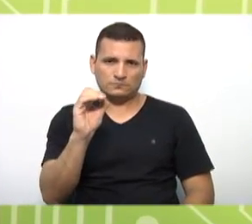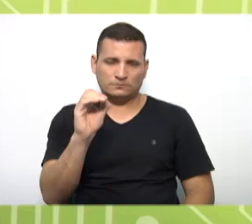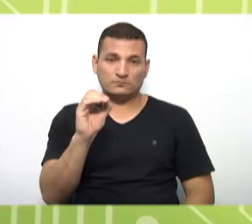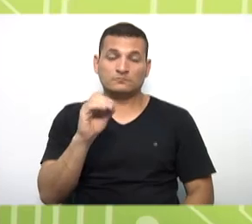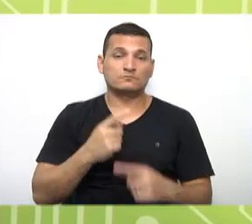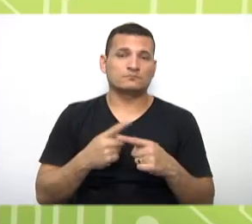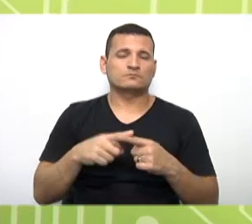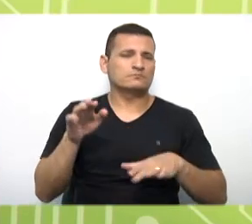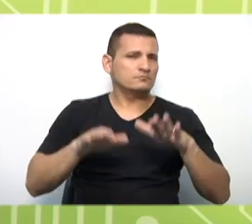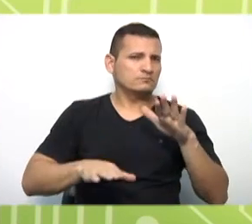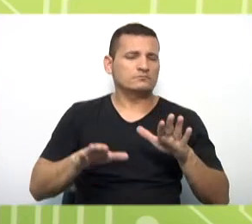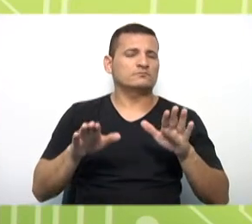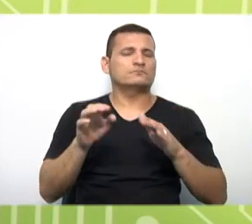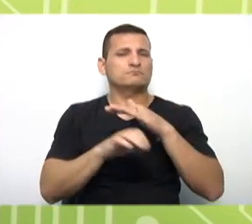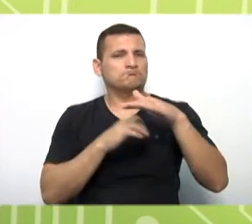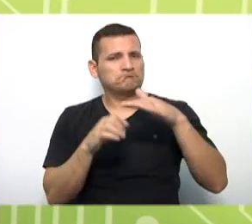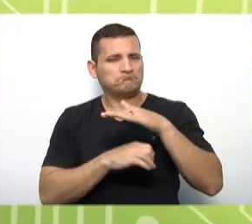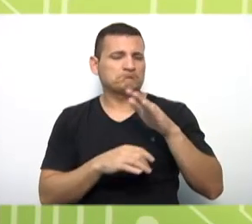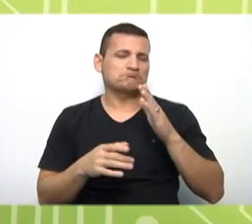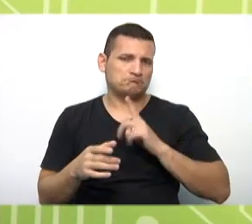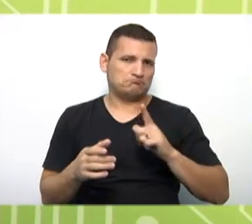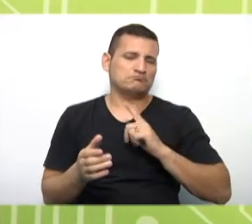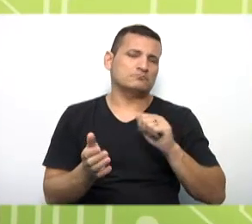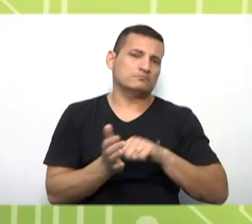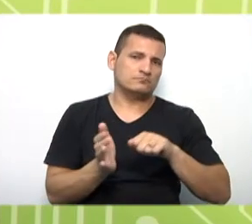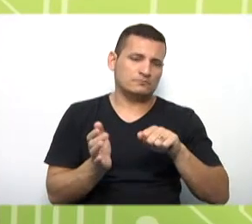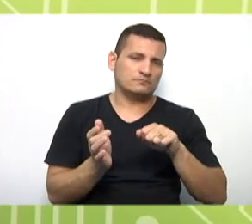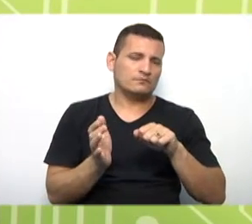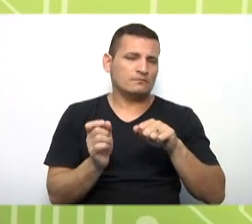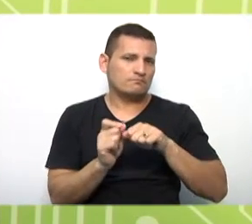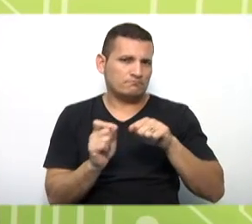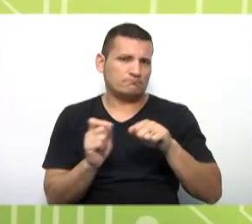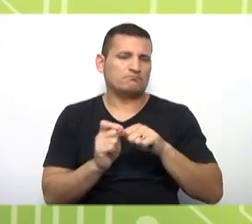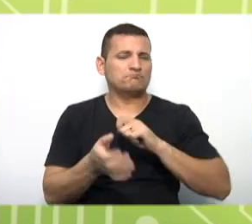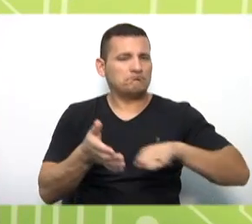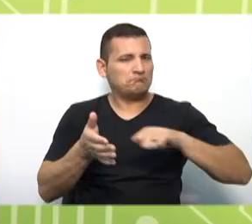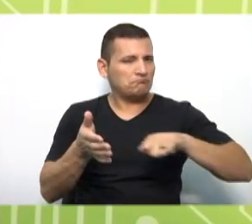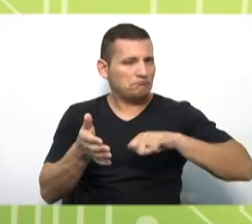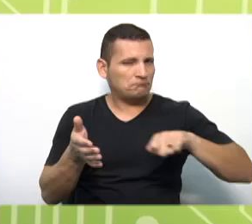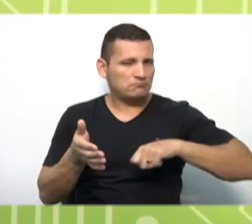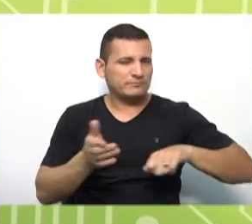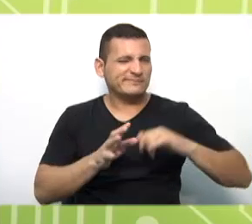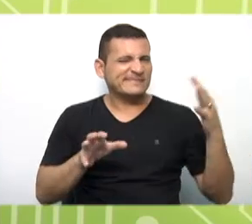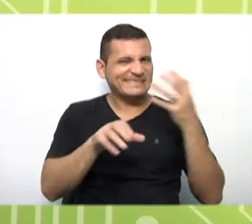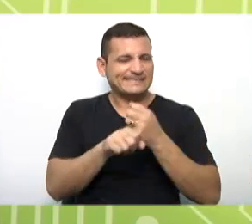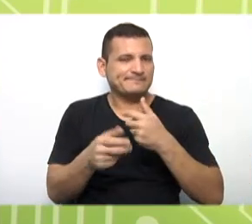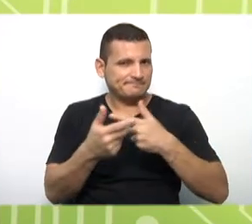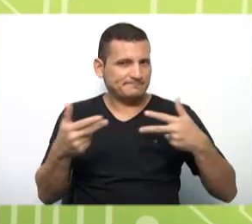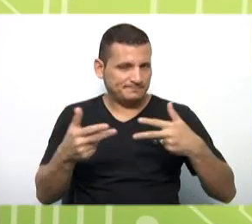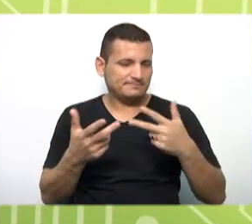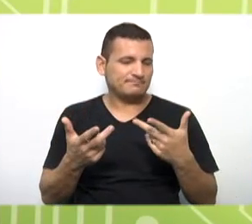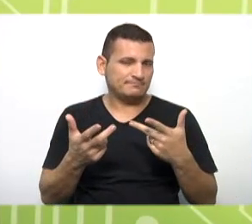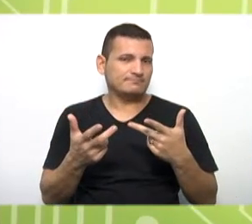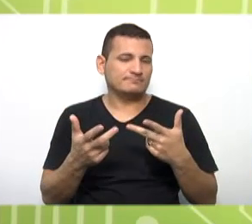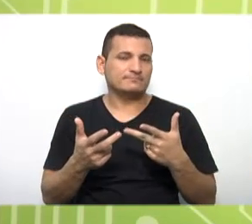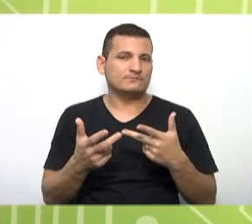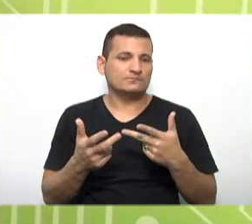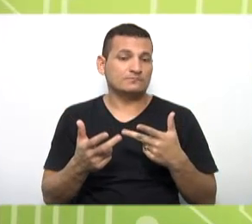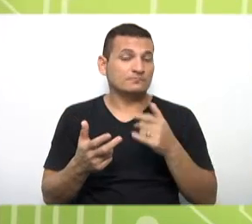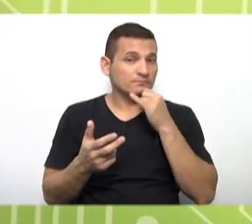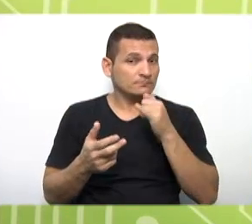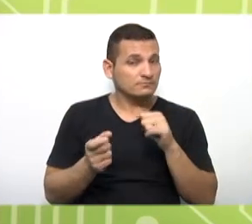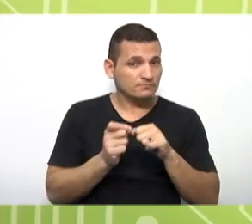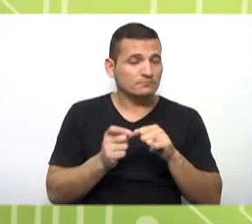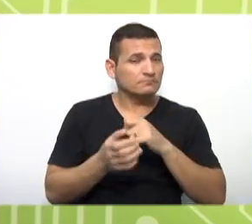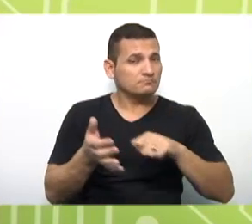isso manualmente ou por exemplo, o balanço patrimonial mesmo. Se ele for feito manualmente, algumas